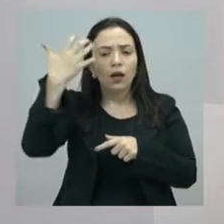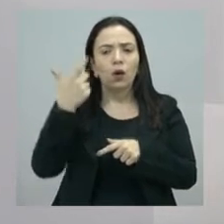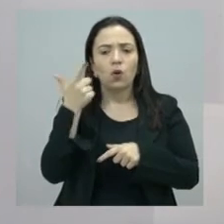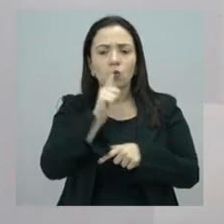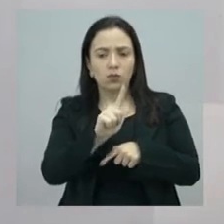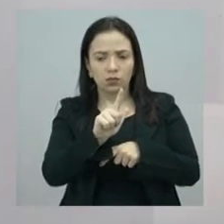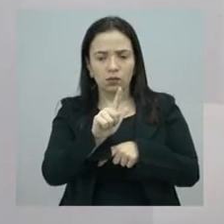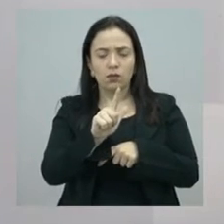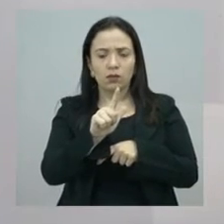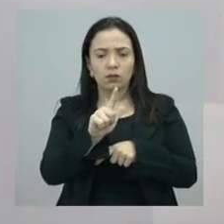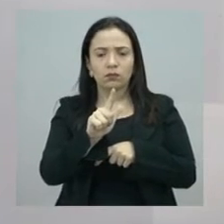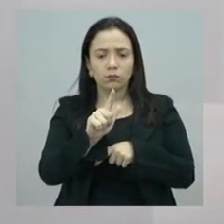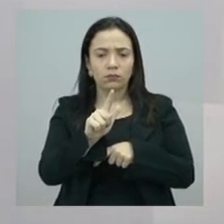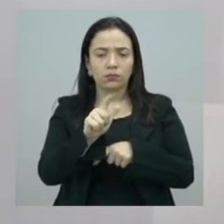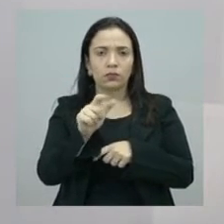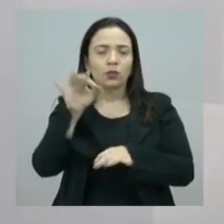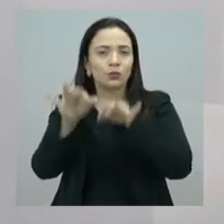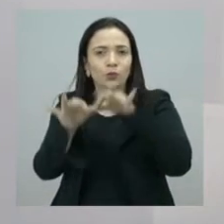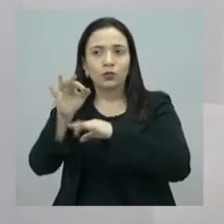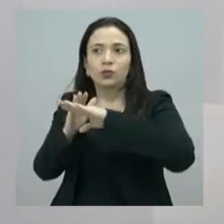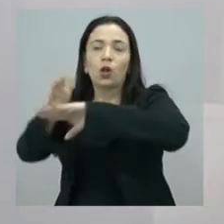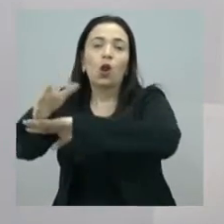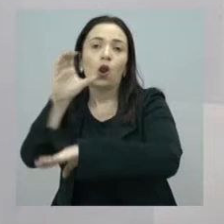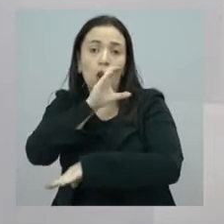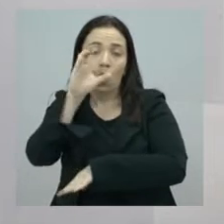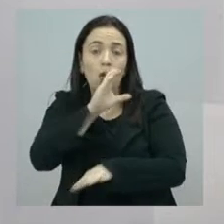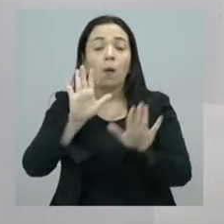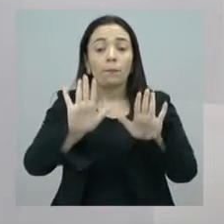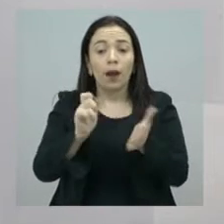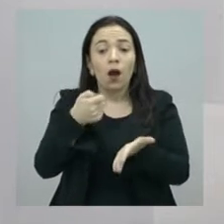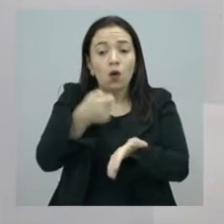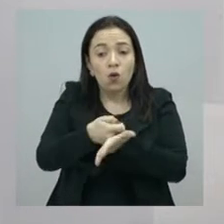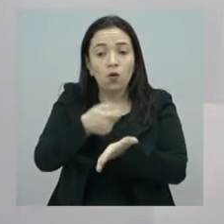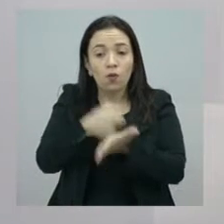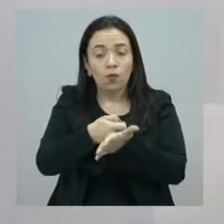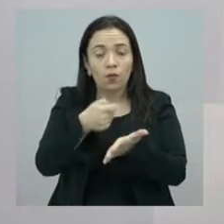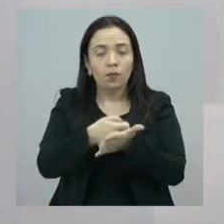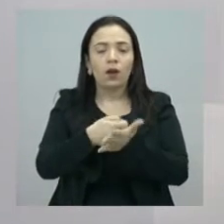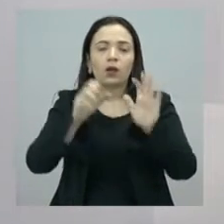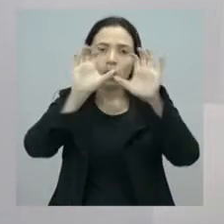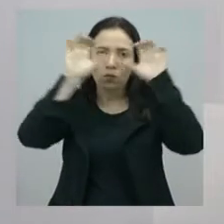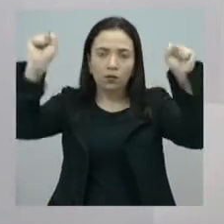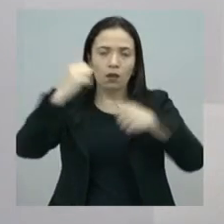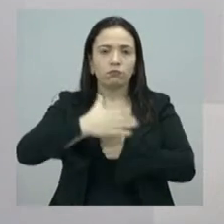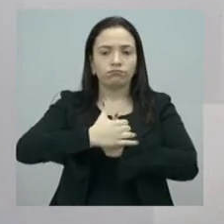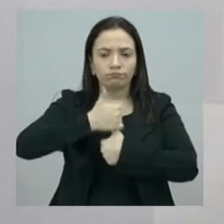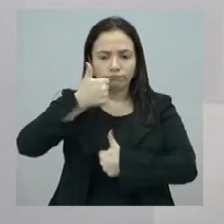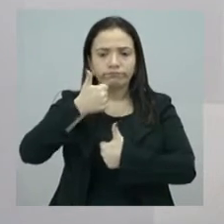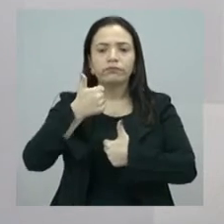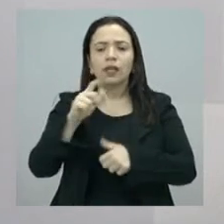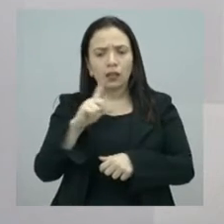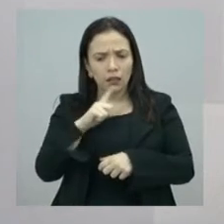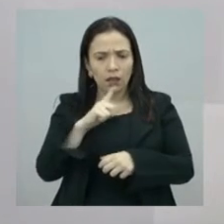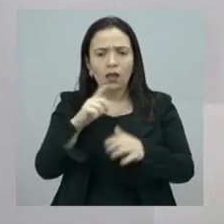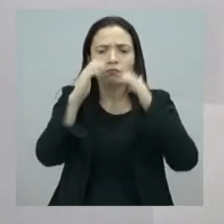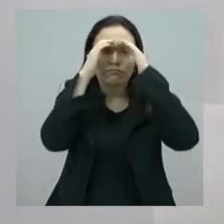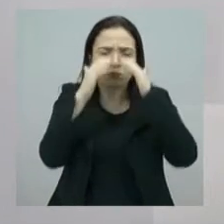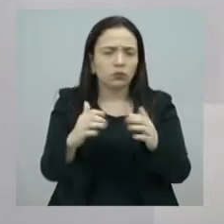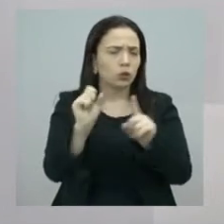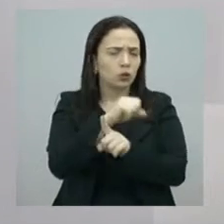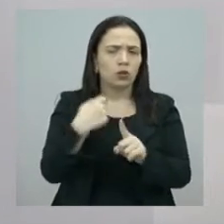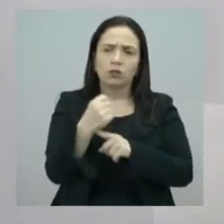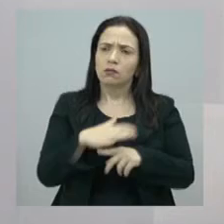buscando o Poder Judiciário, por exemplo, mas obrigatoriamente o Conselho Tutelar está à disposição da